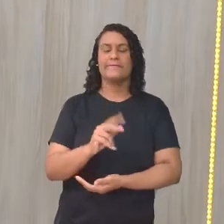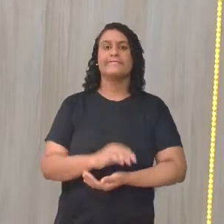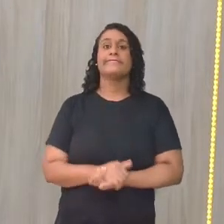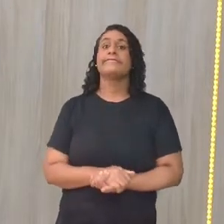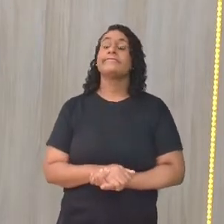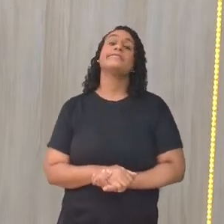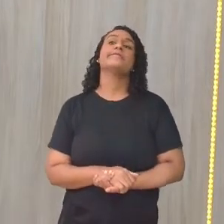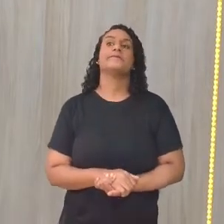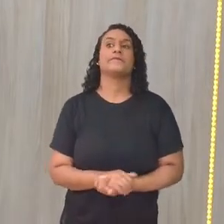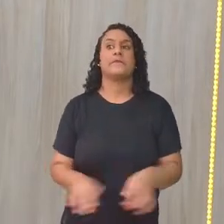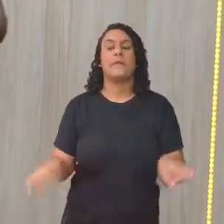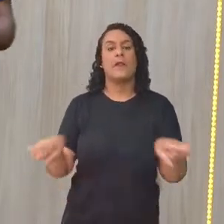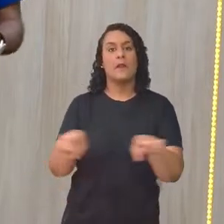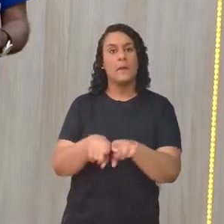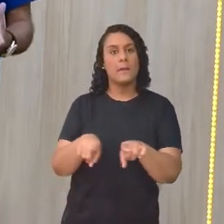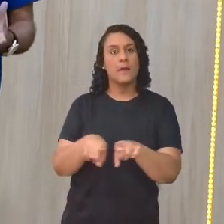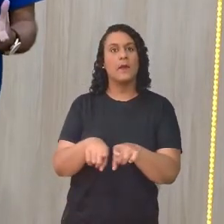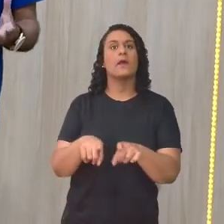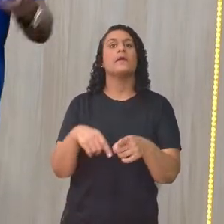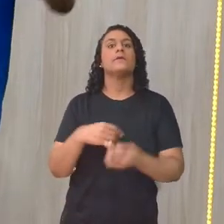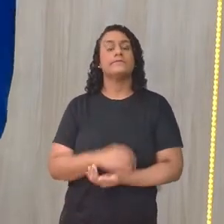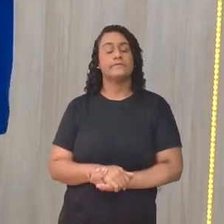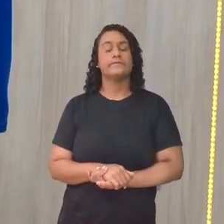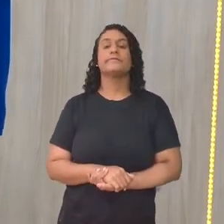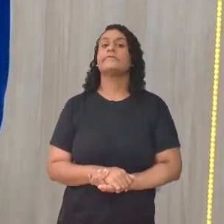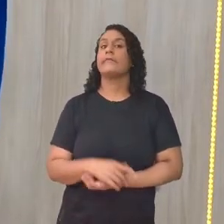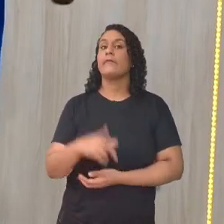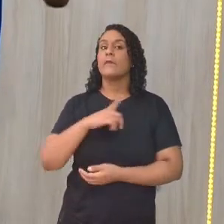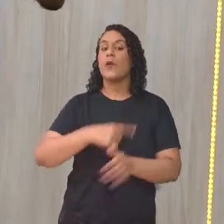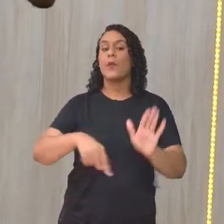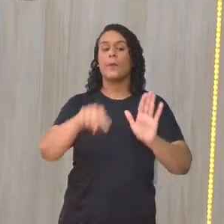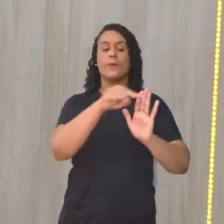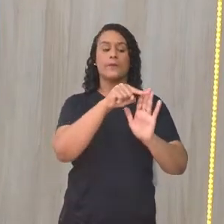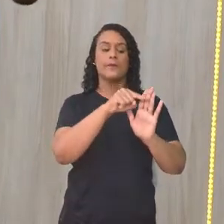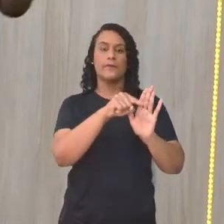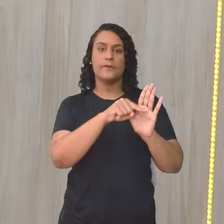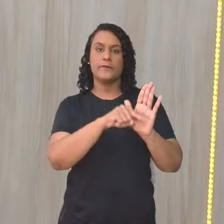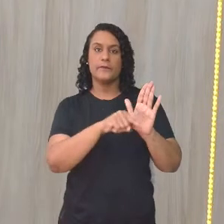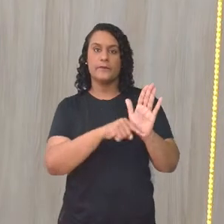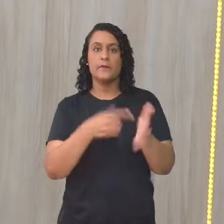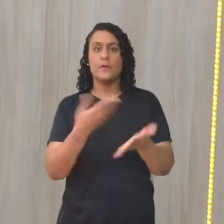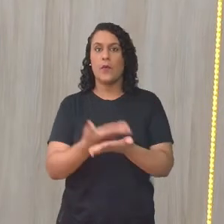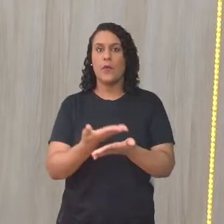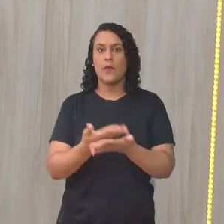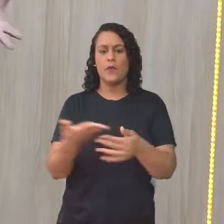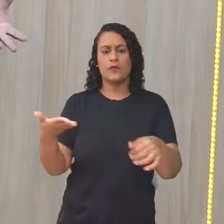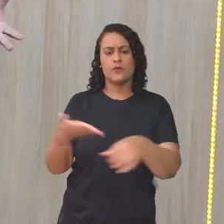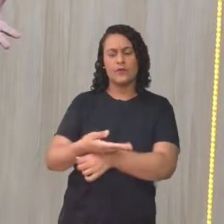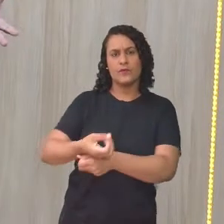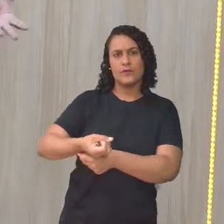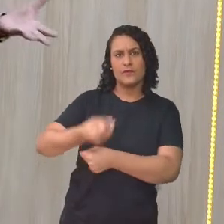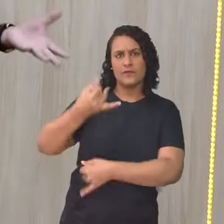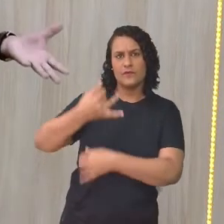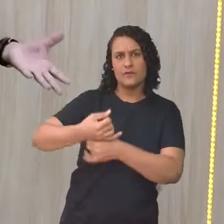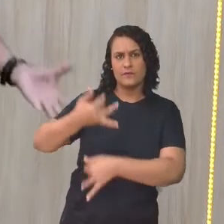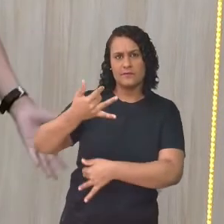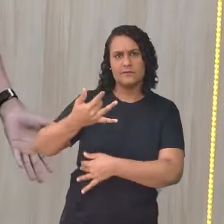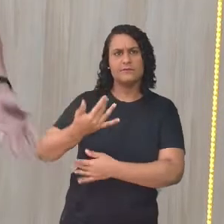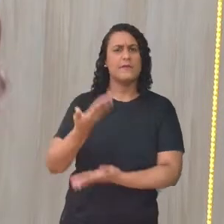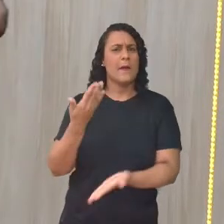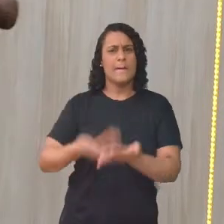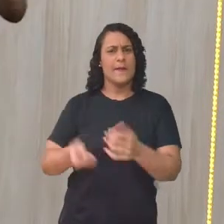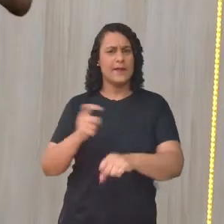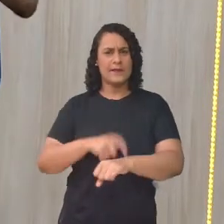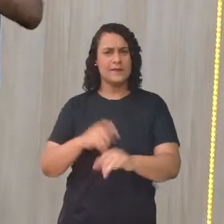além de você conversar comigo, você tem uma playlist lá, um chat só para conversar com o Ricardinho e tirar as dúvidas. Não perde tempo não, que